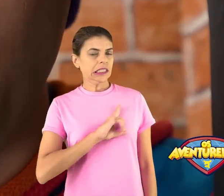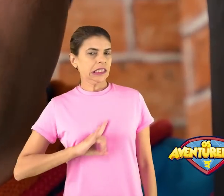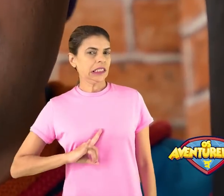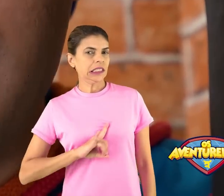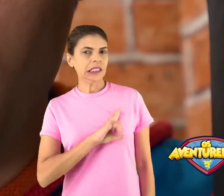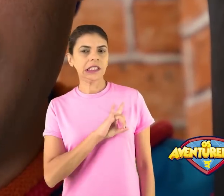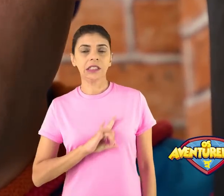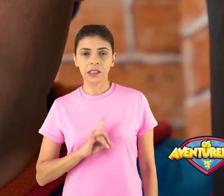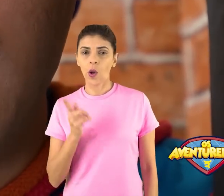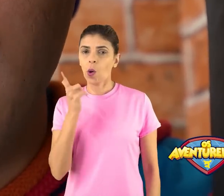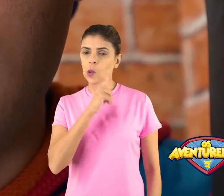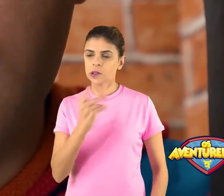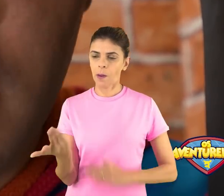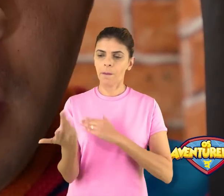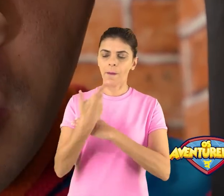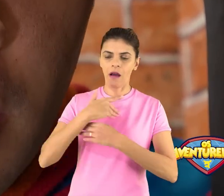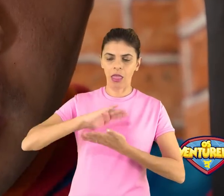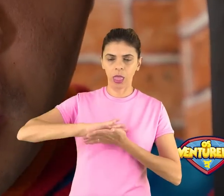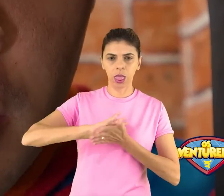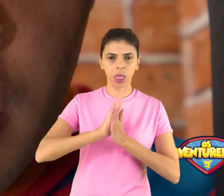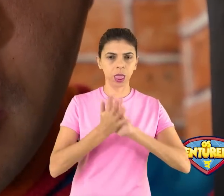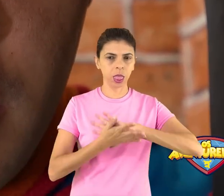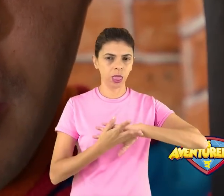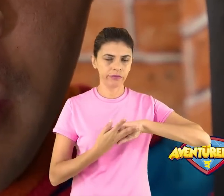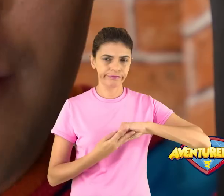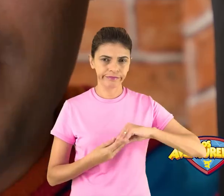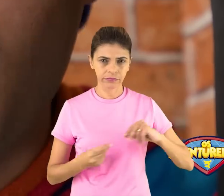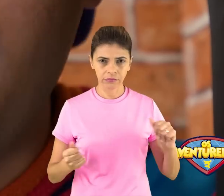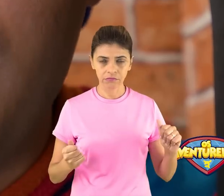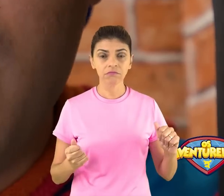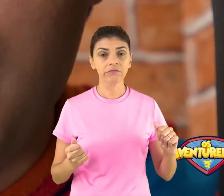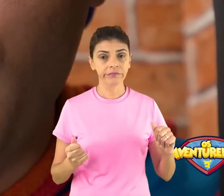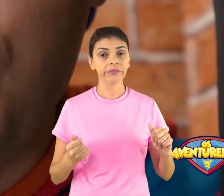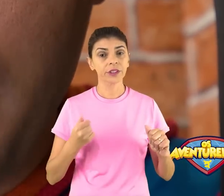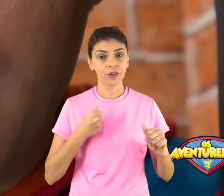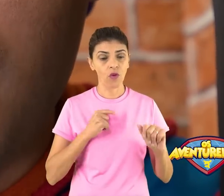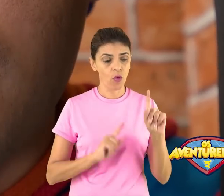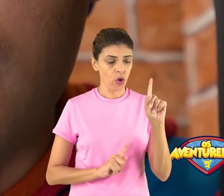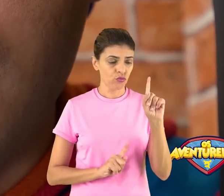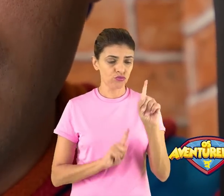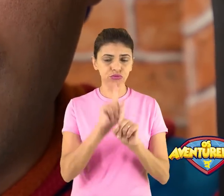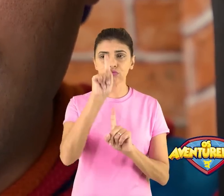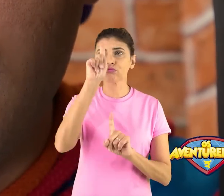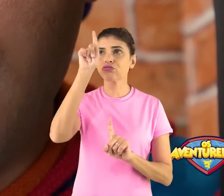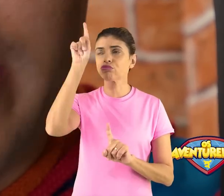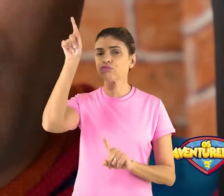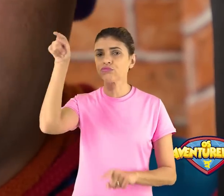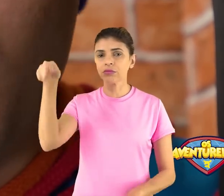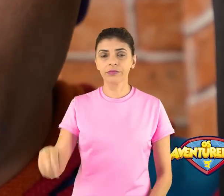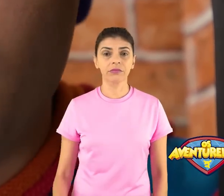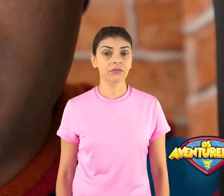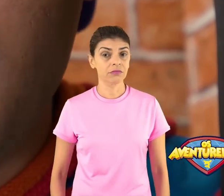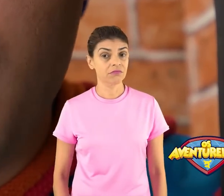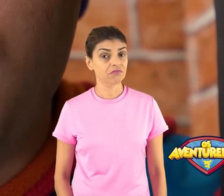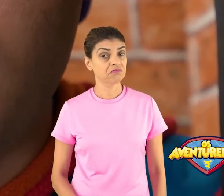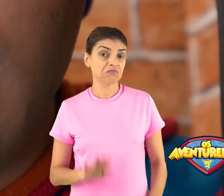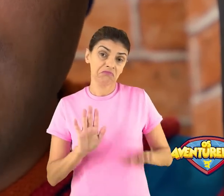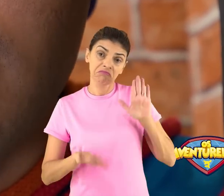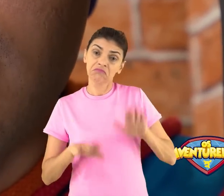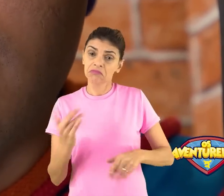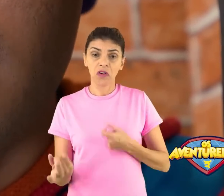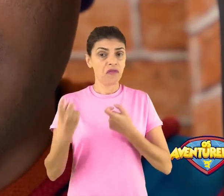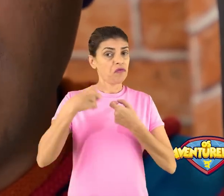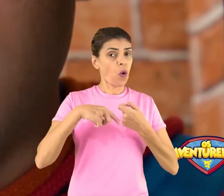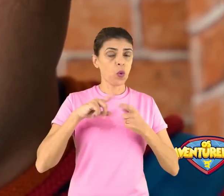E conseguiram me derrotar Eu vou fazer uma viagem pro espaço E talvez eu não consiga mais